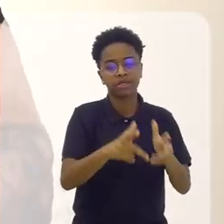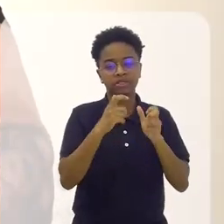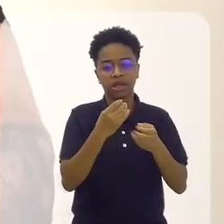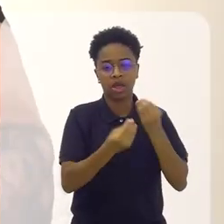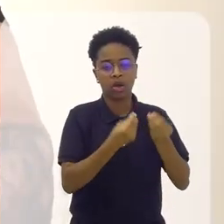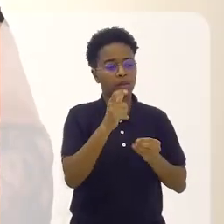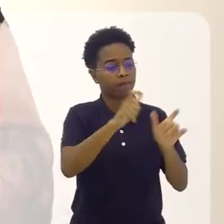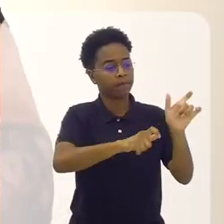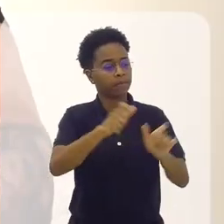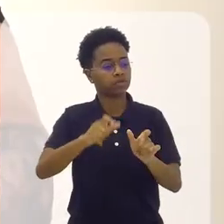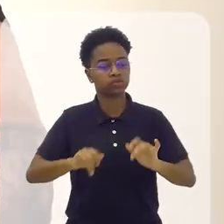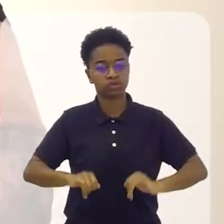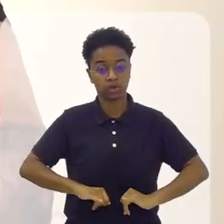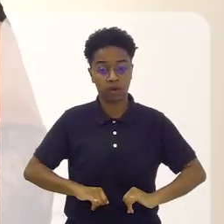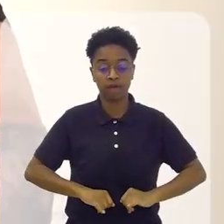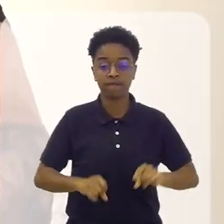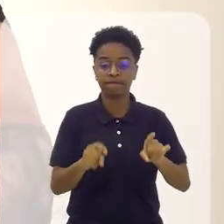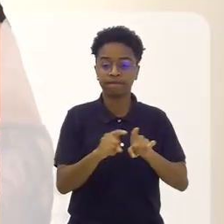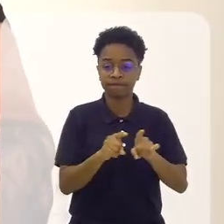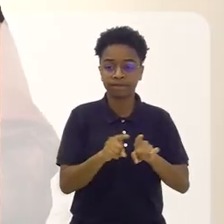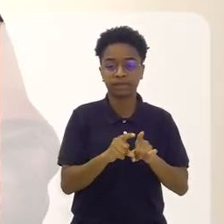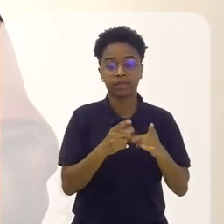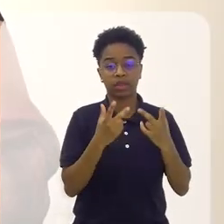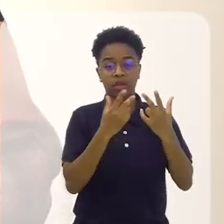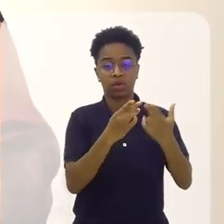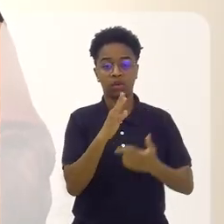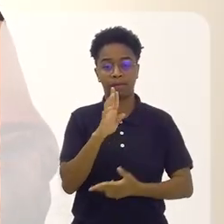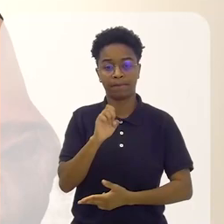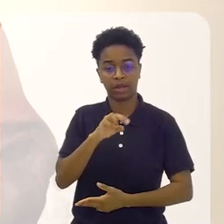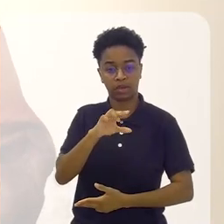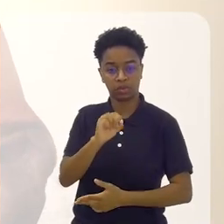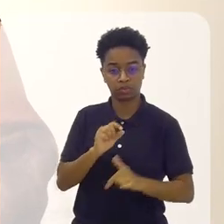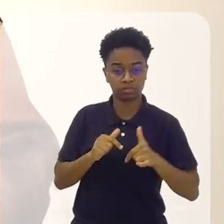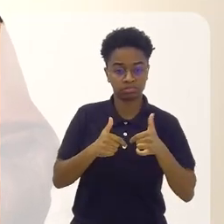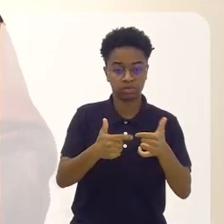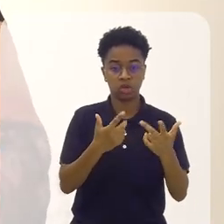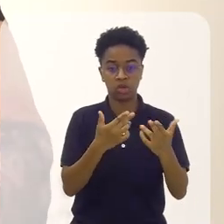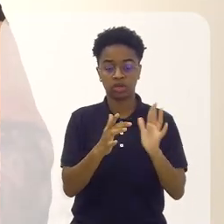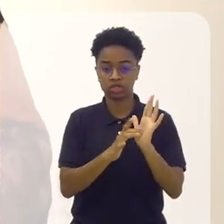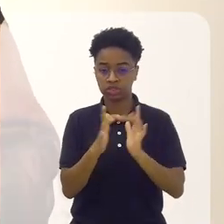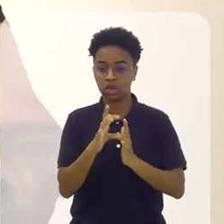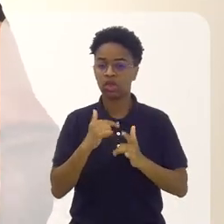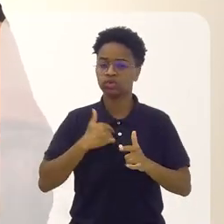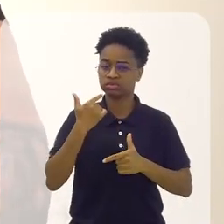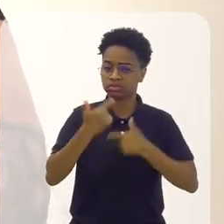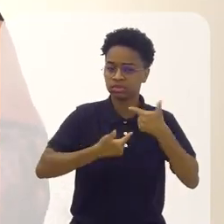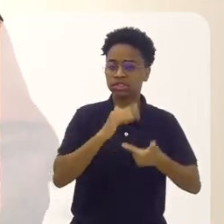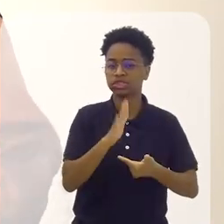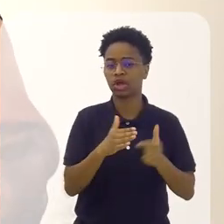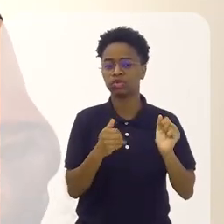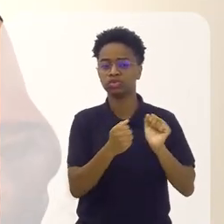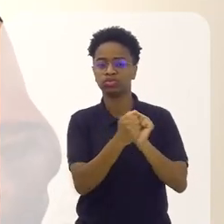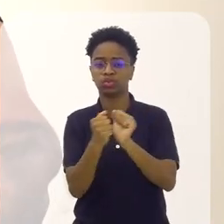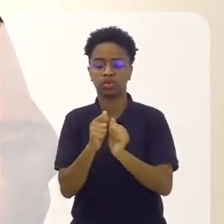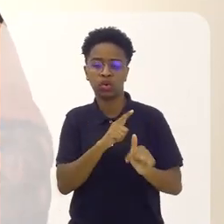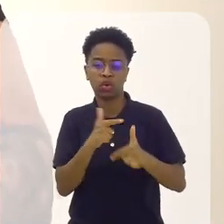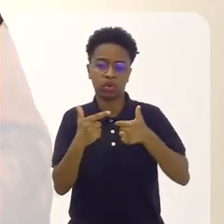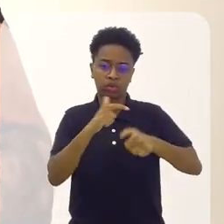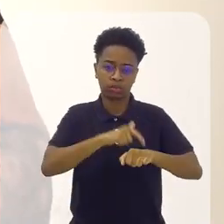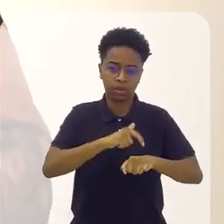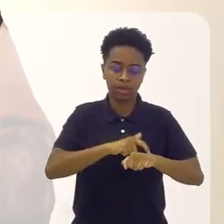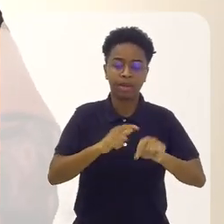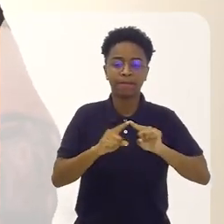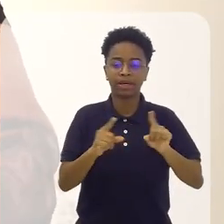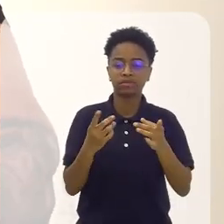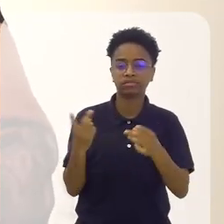vê o sofrimento das pessoas. E assim como o Breno, que faz o Jesus, eu já trabalhei com ele em várias outras coisas, né? Então